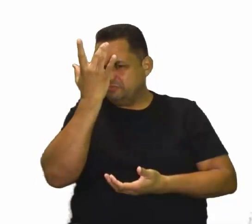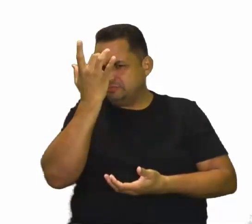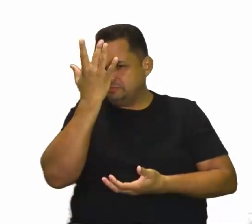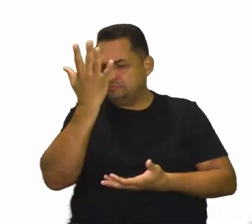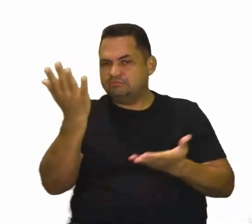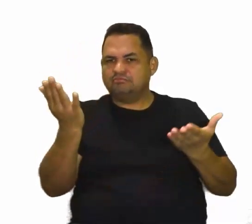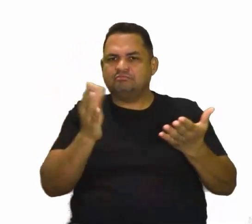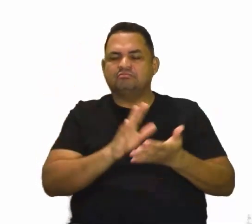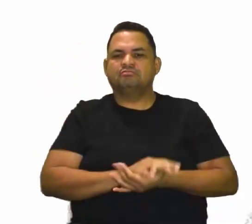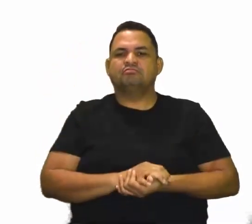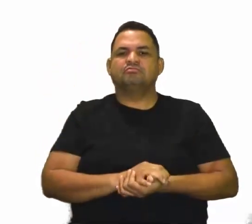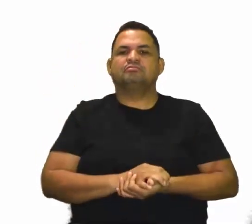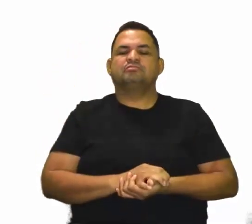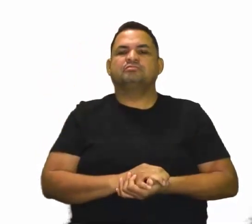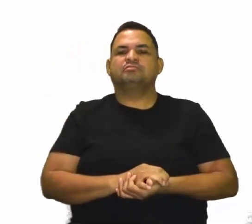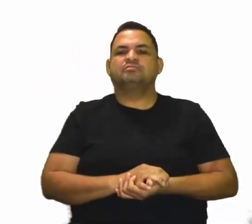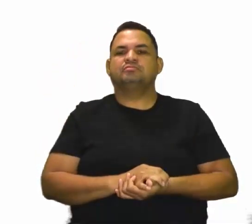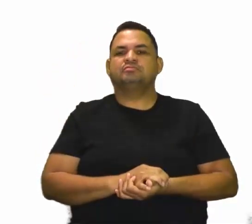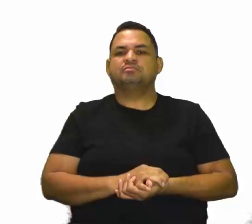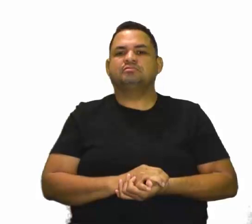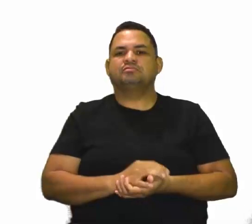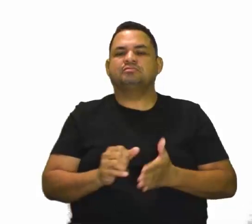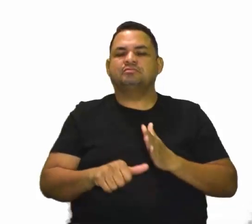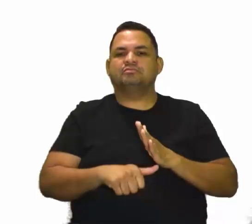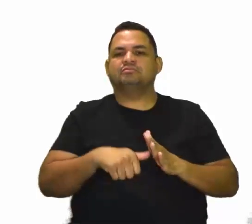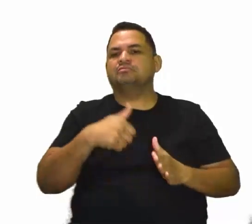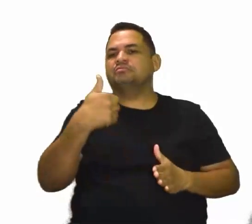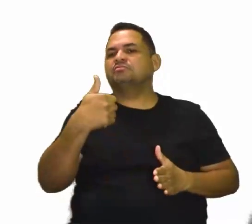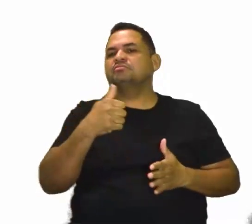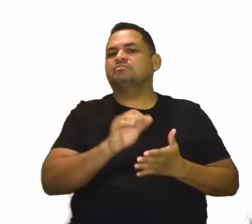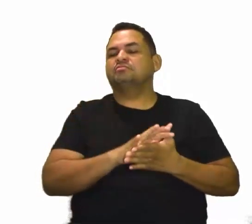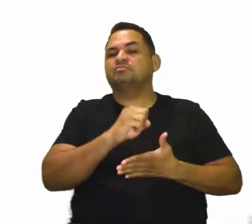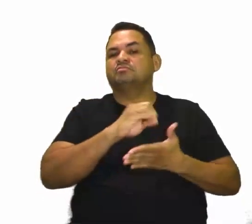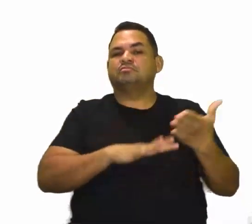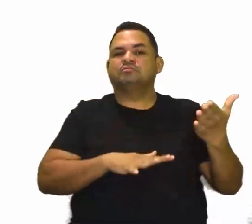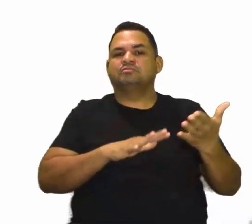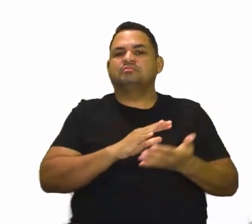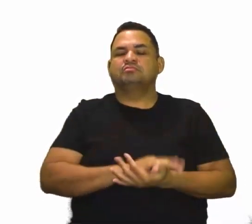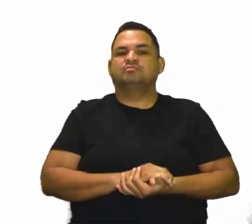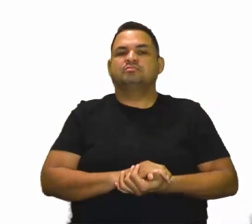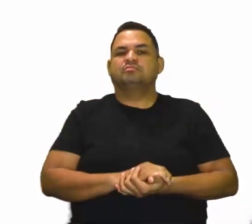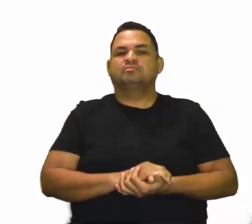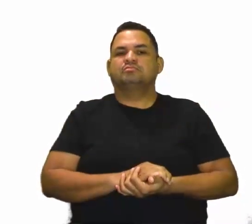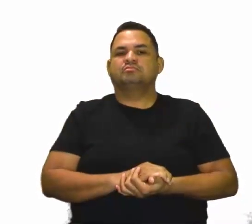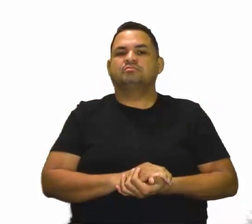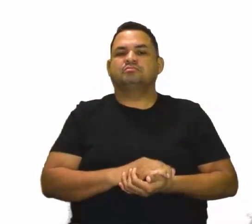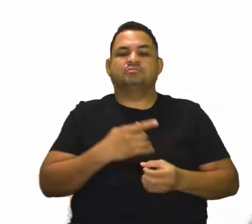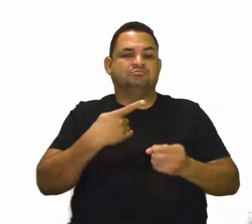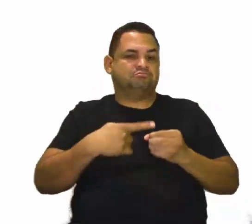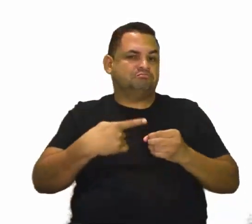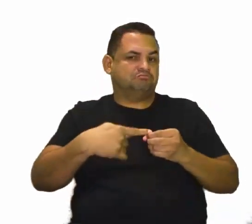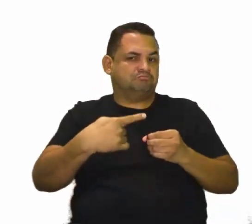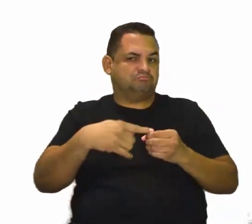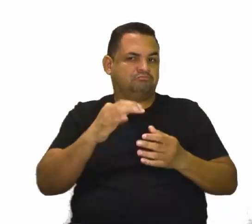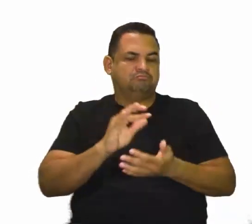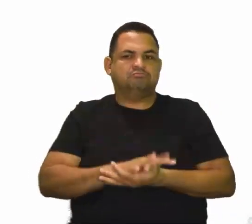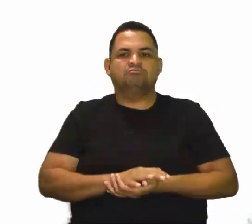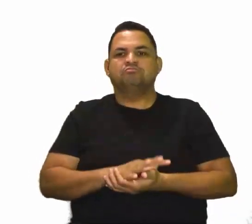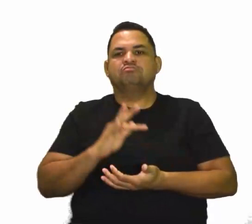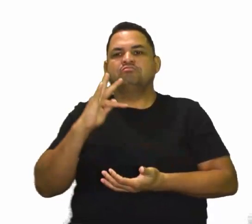açúcar. Mamão com açúcar. A gente começa aí com a primeira atividade. Ela fala o seguinte: nos